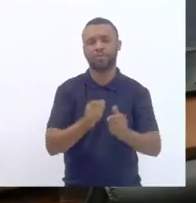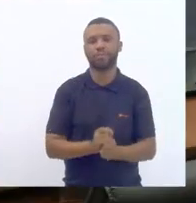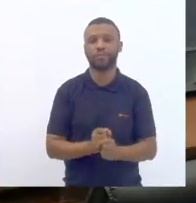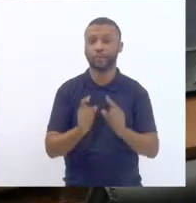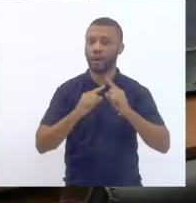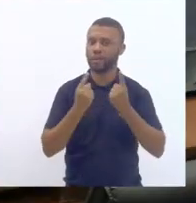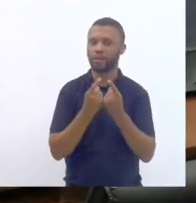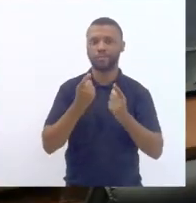sessão